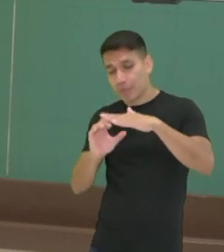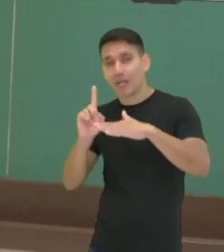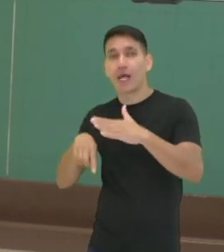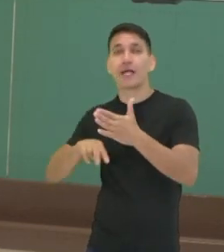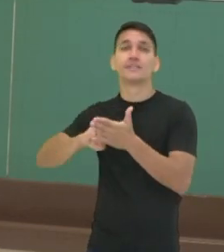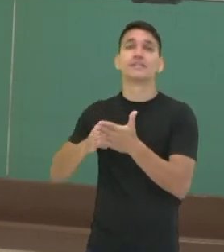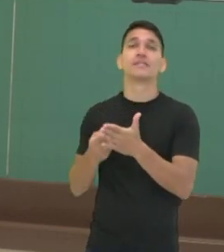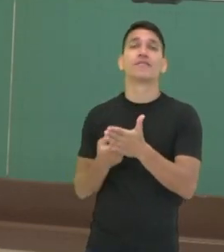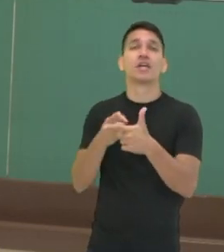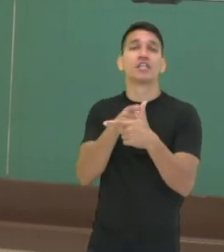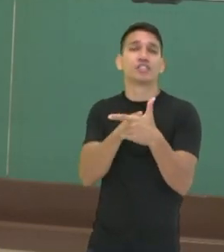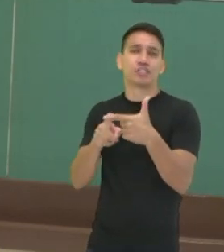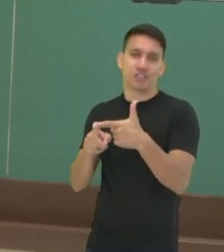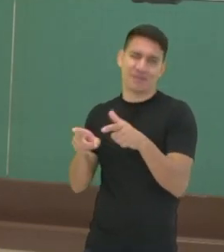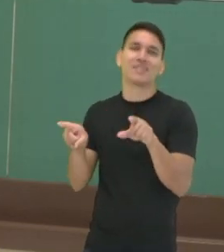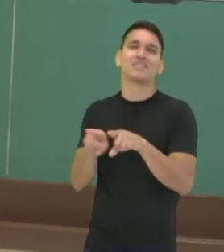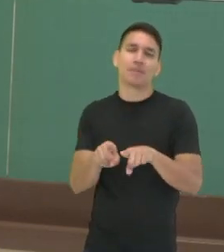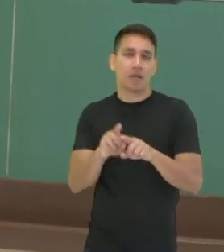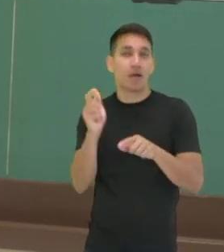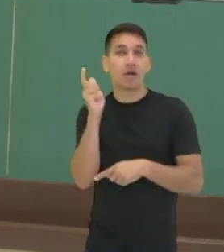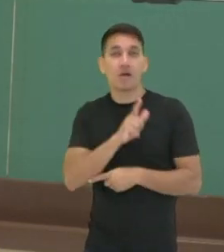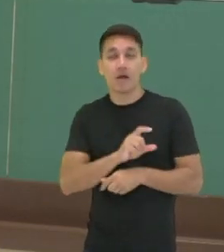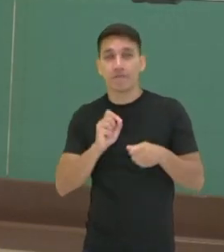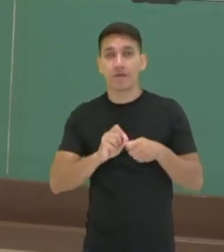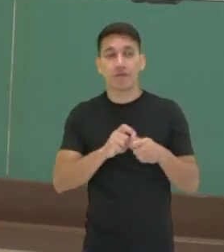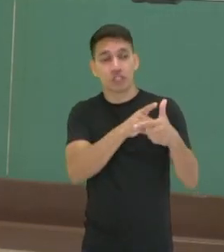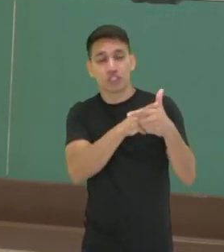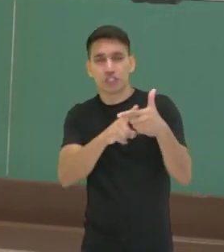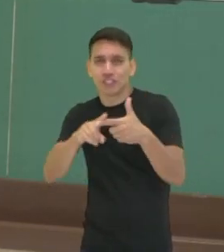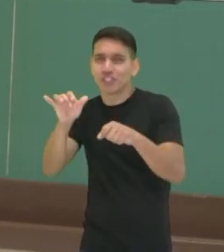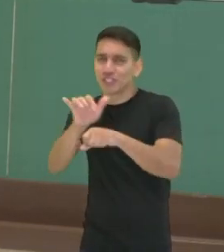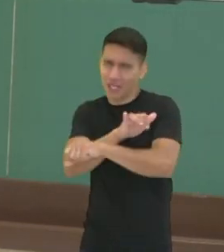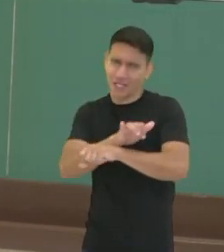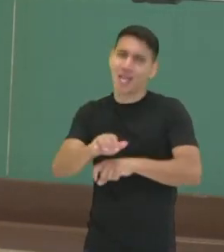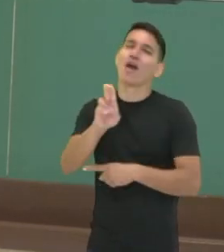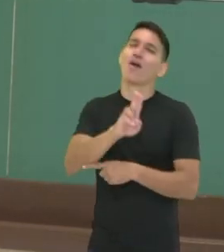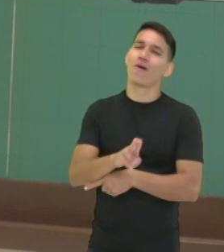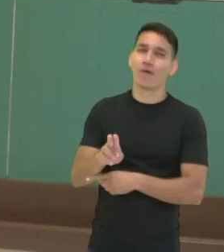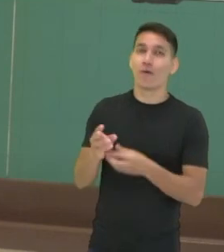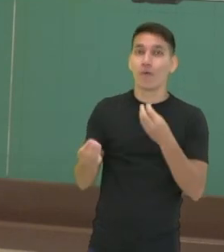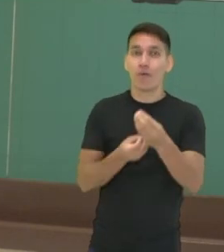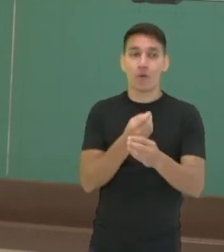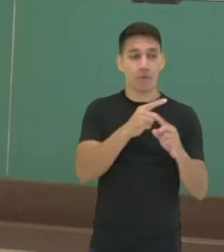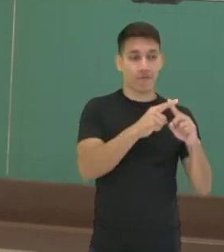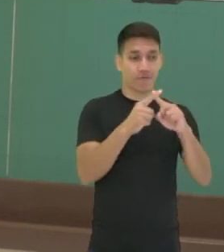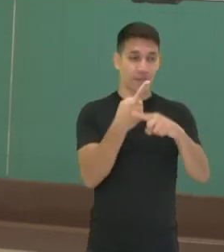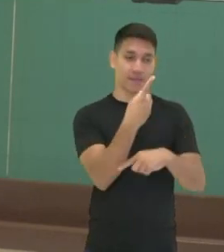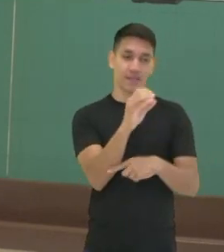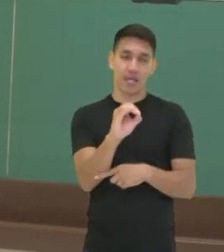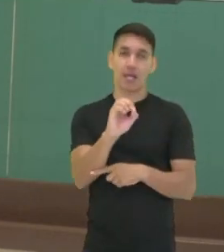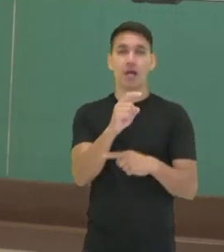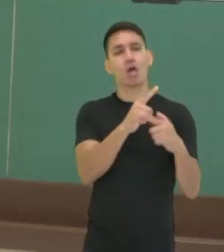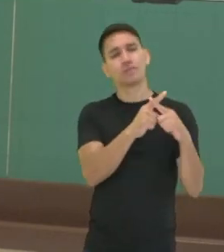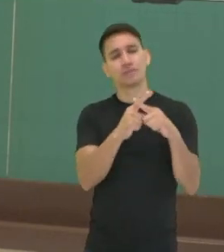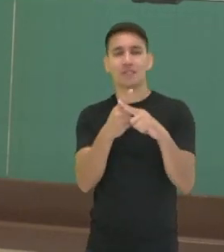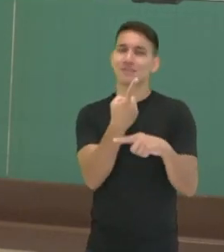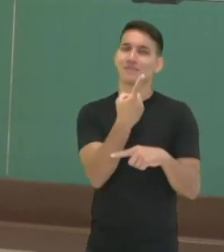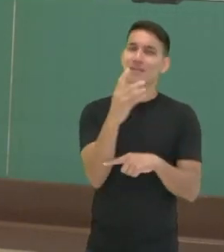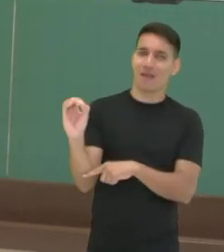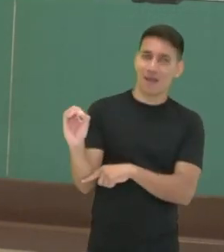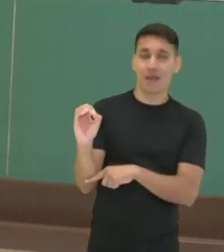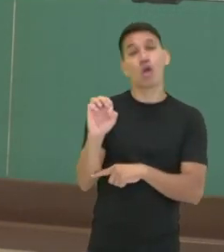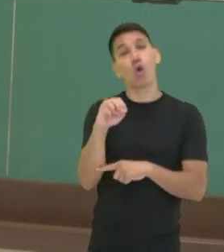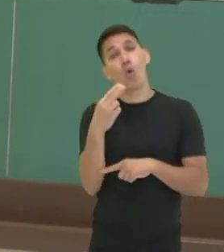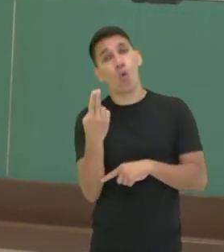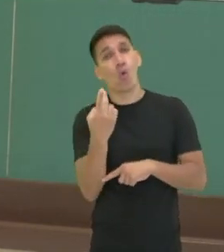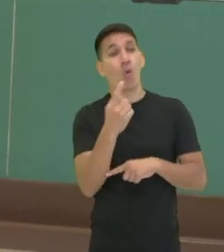realizamos algumas operações de divisão utilizando uma técnica, né? De multiplicar por 10, por 100 ou por 1000 para tirar a vírgula, não é